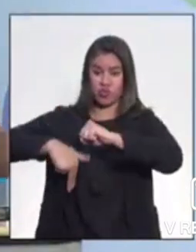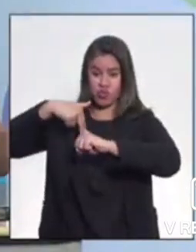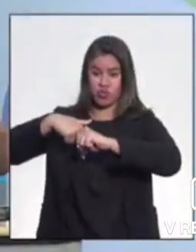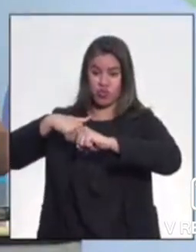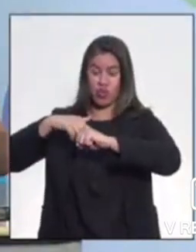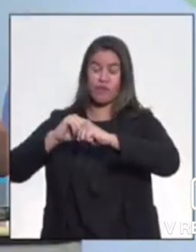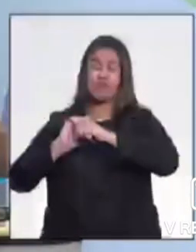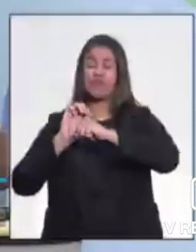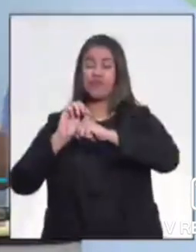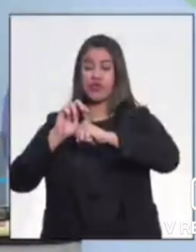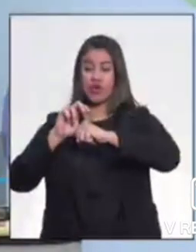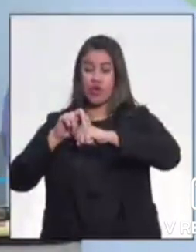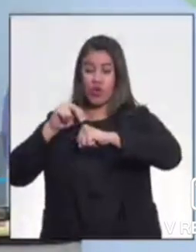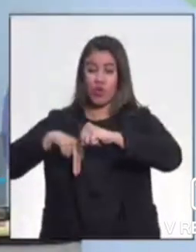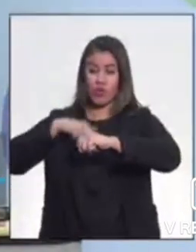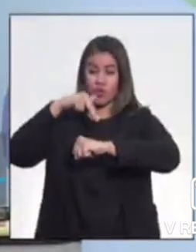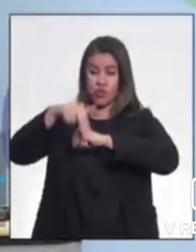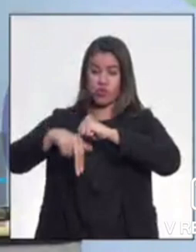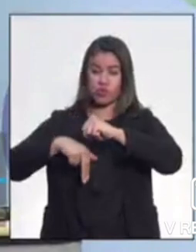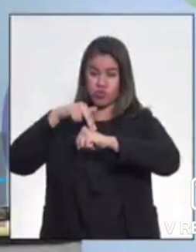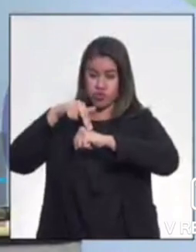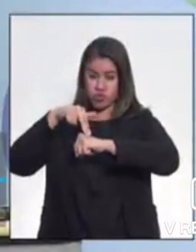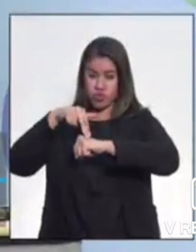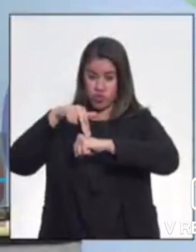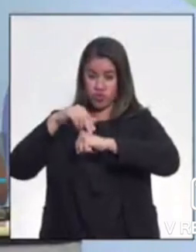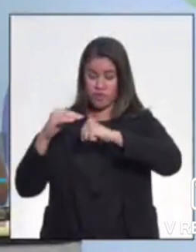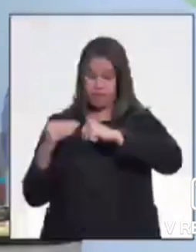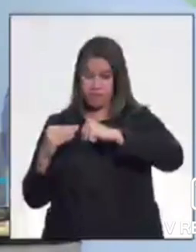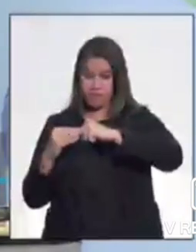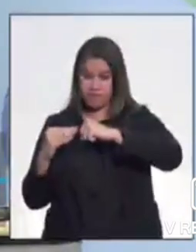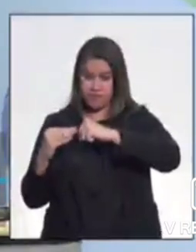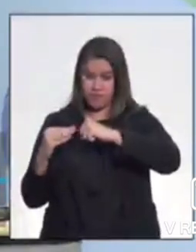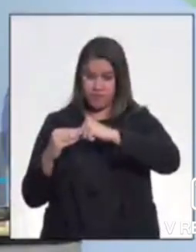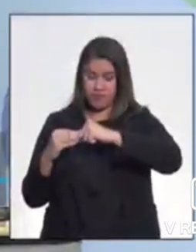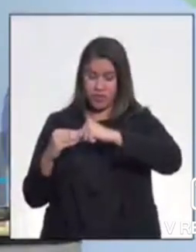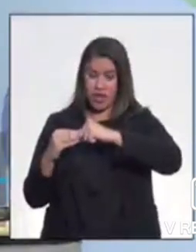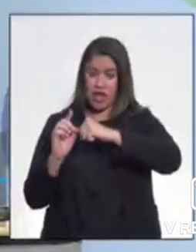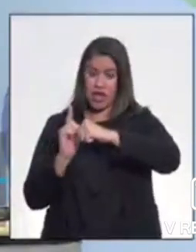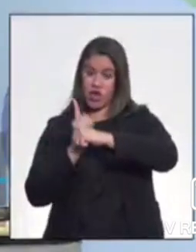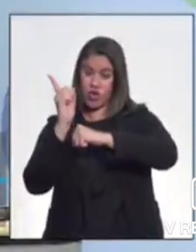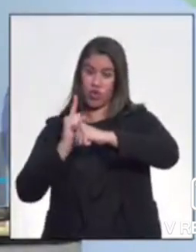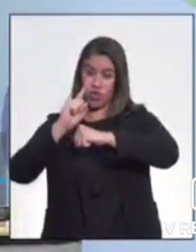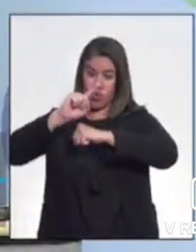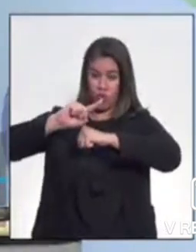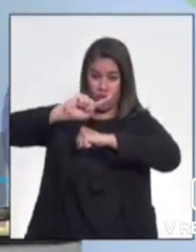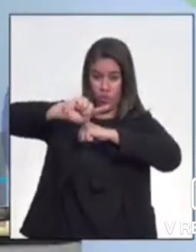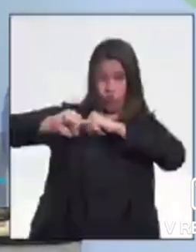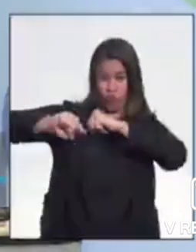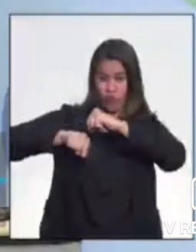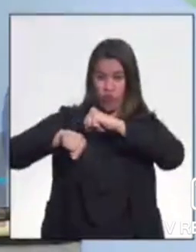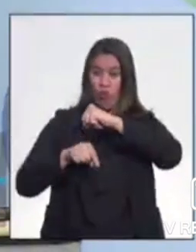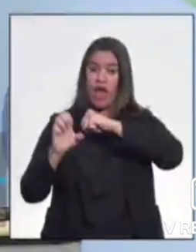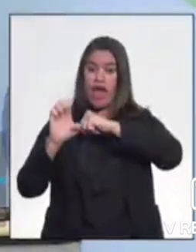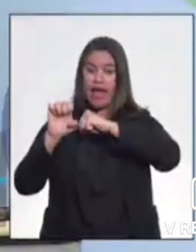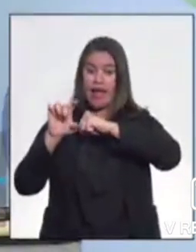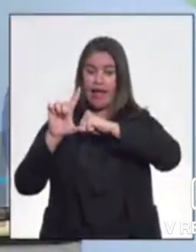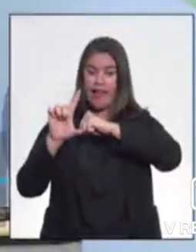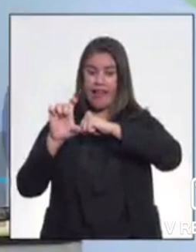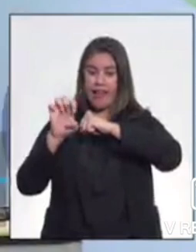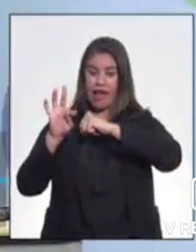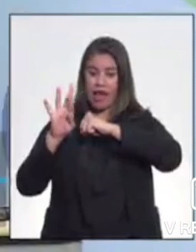Então, e o elétron que tem carga negativa. Volta lá naquele 15.